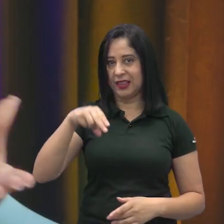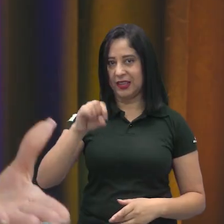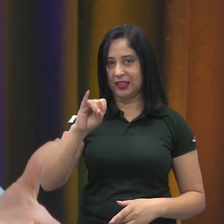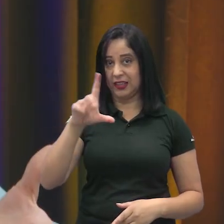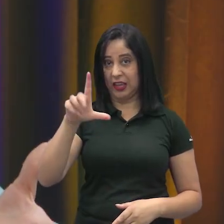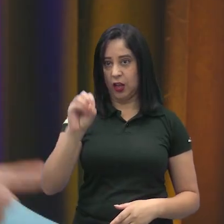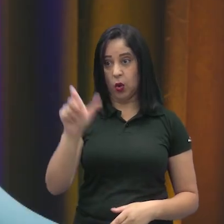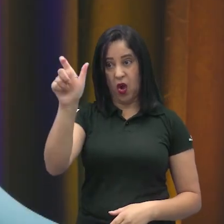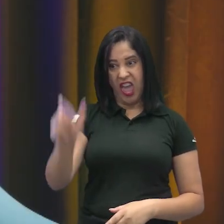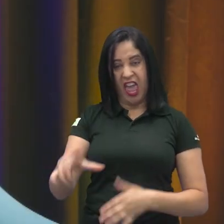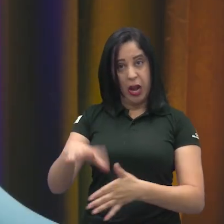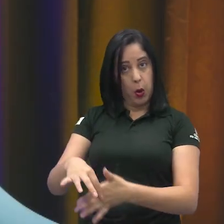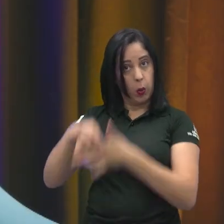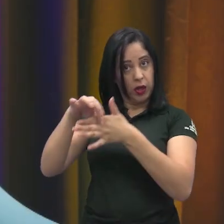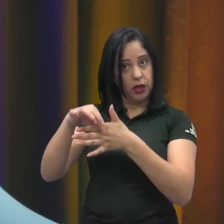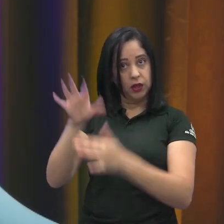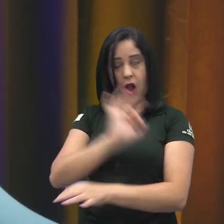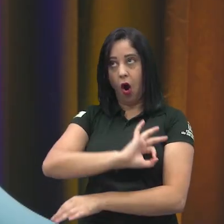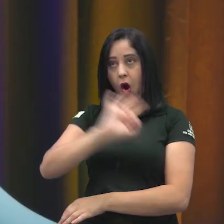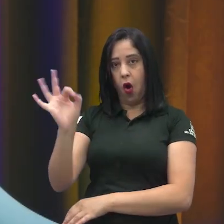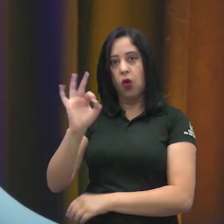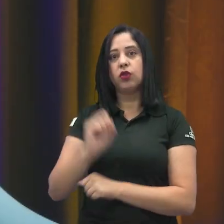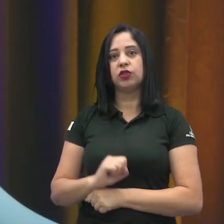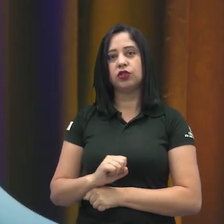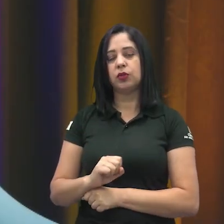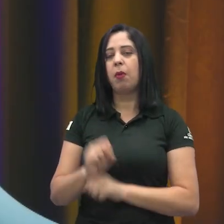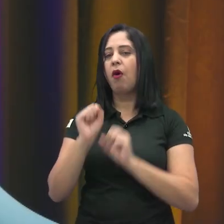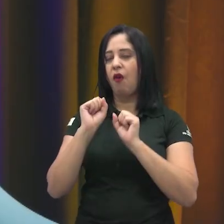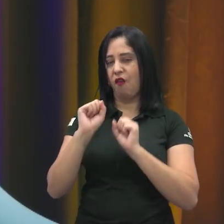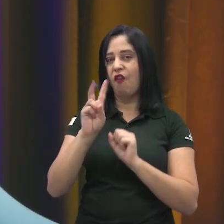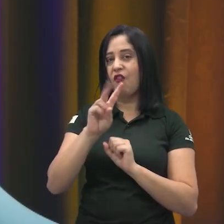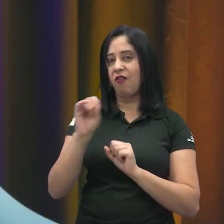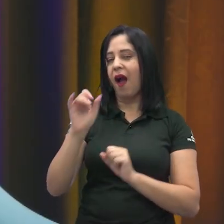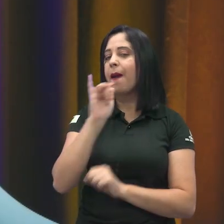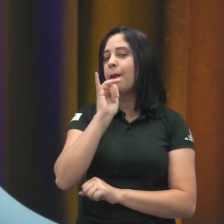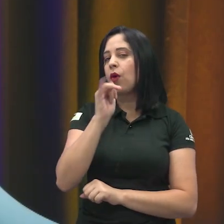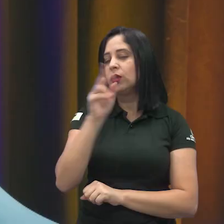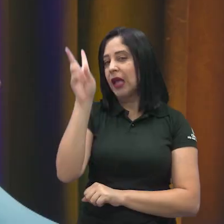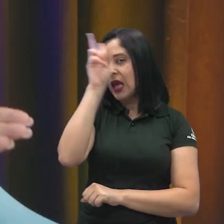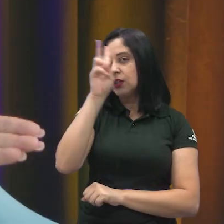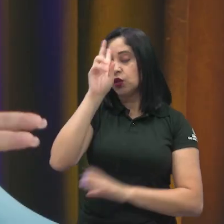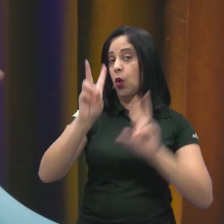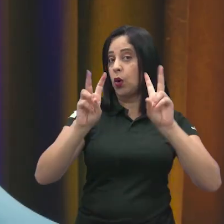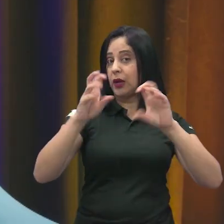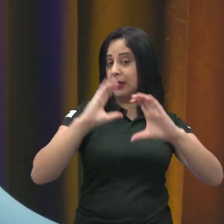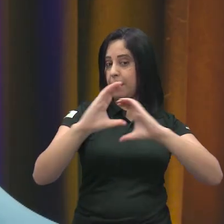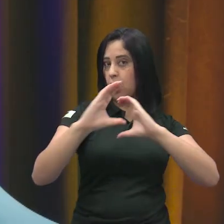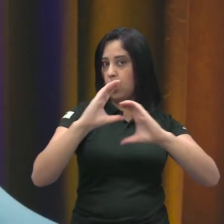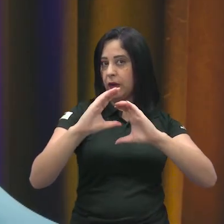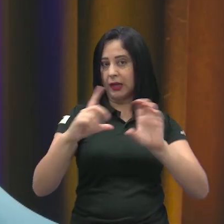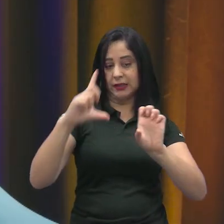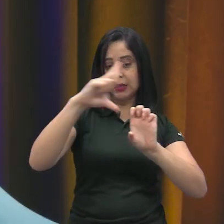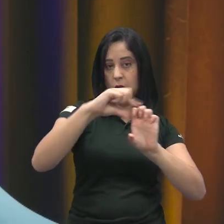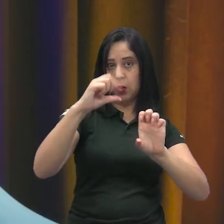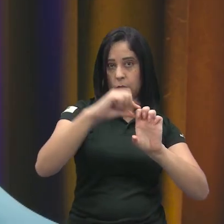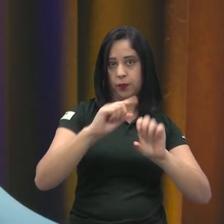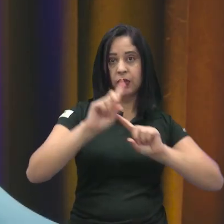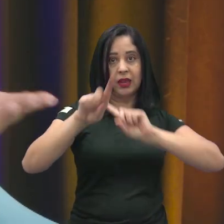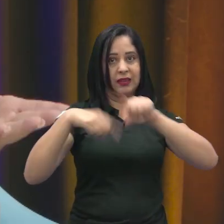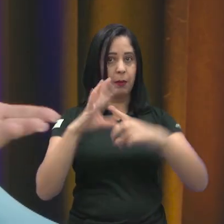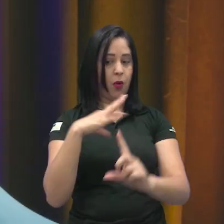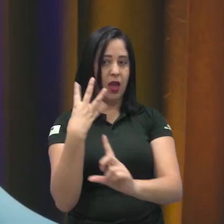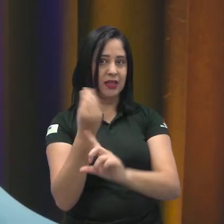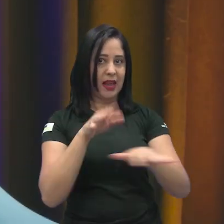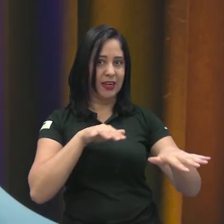com Danilo Magri, um líder inspirador que tem muito para compartilhar sobre comunicação e empreendedorismo. E